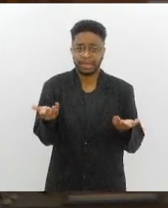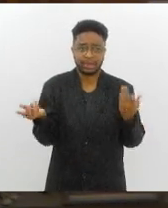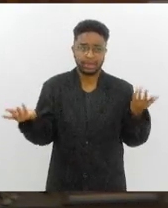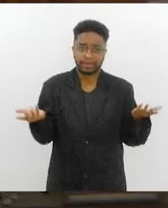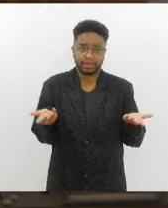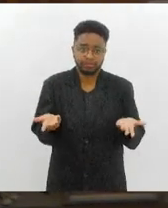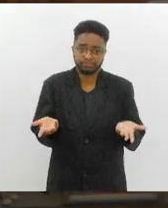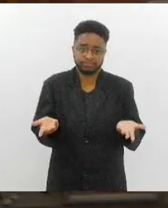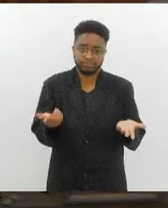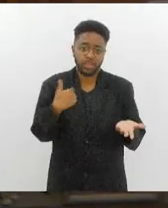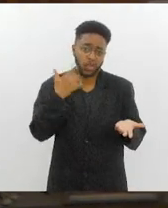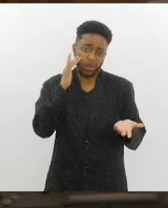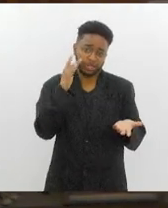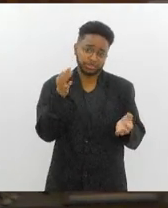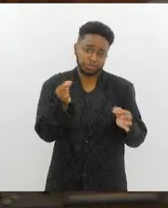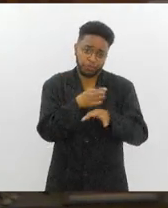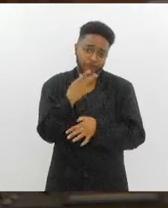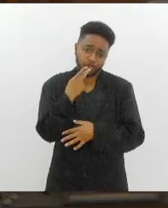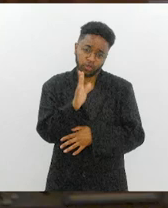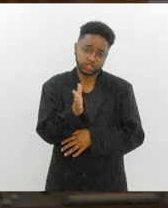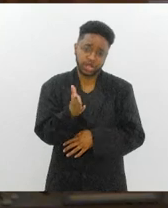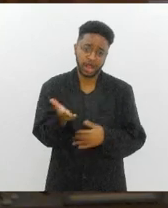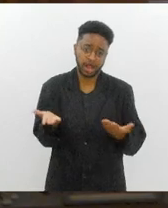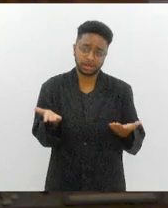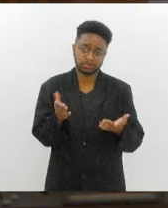Acho que está tudo dito.